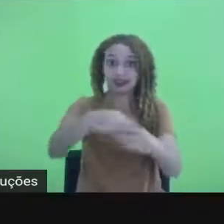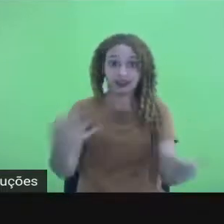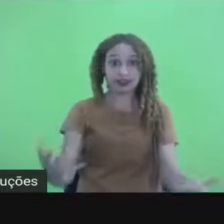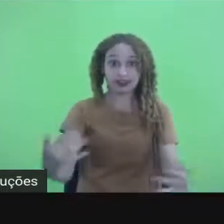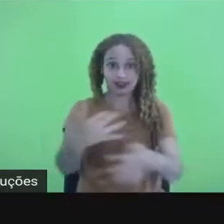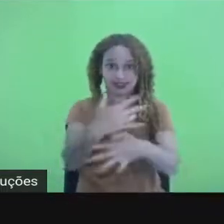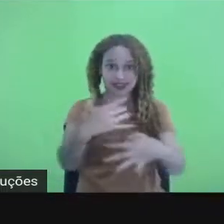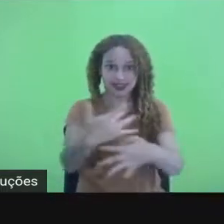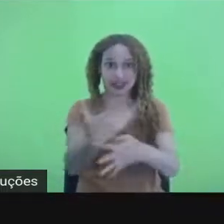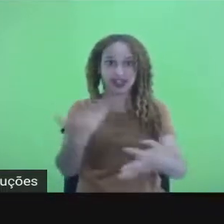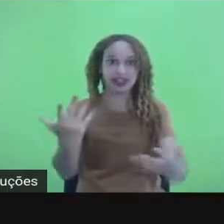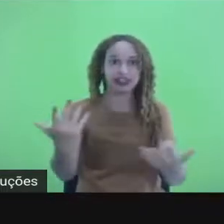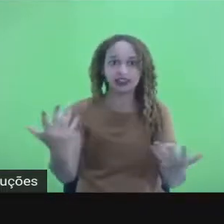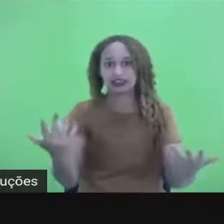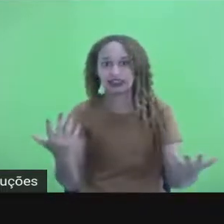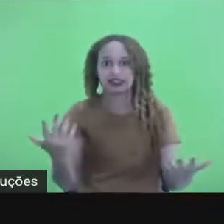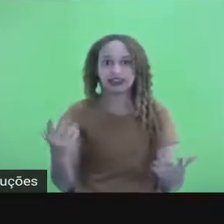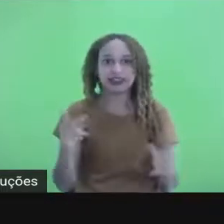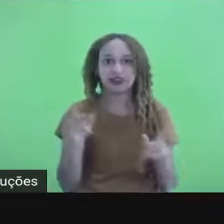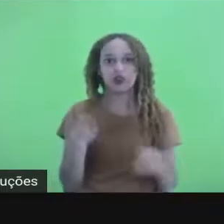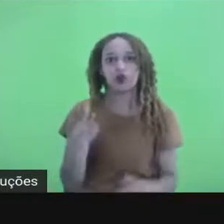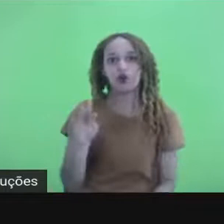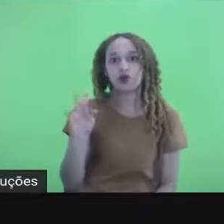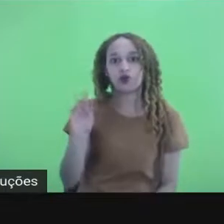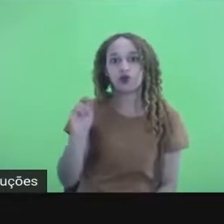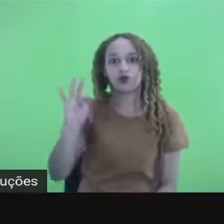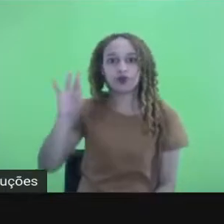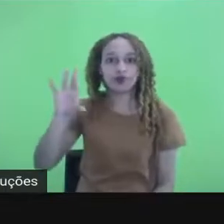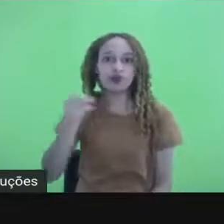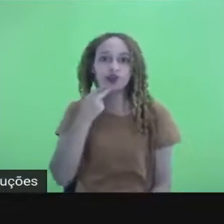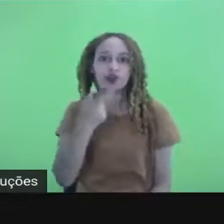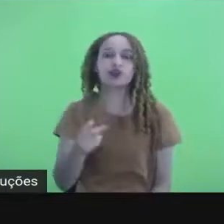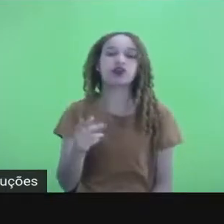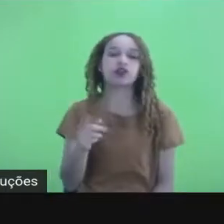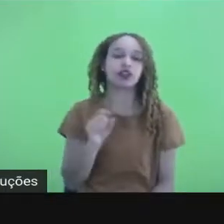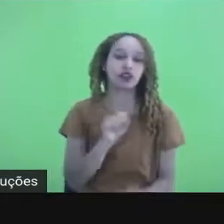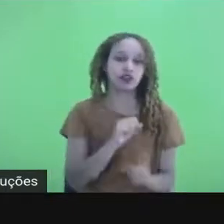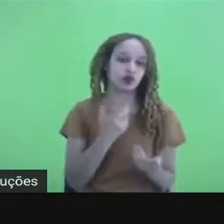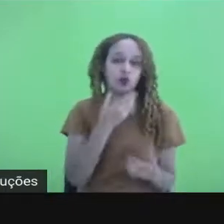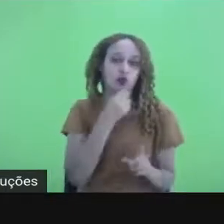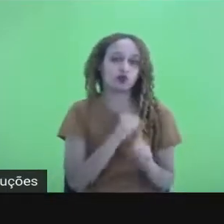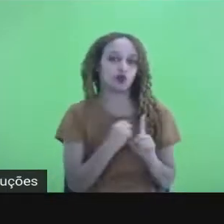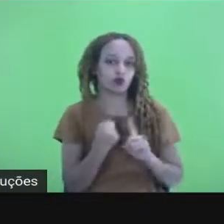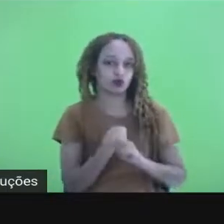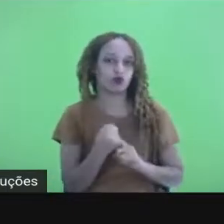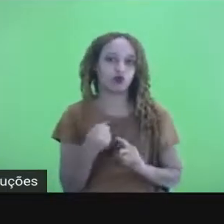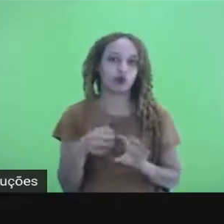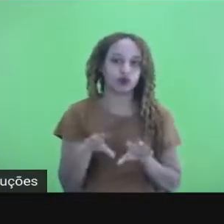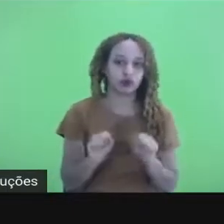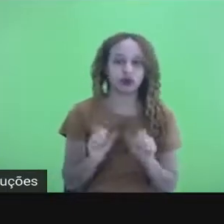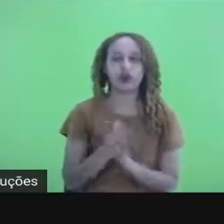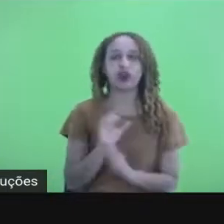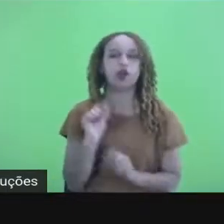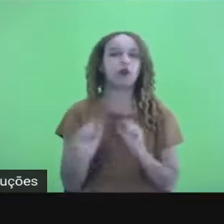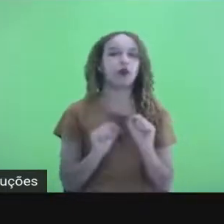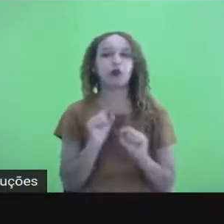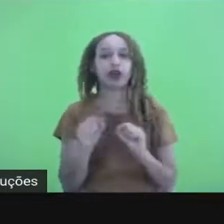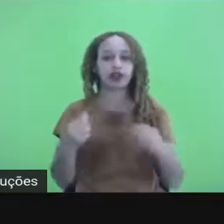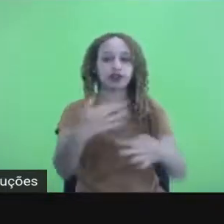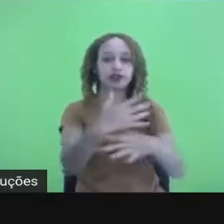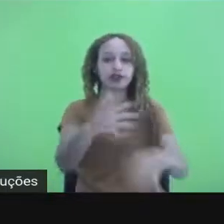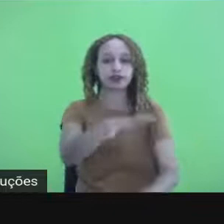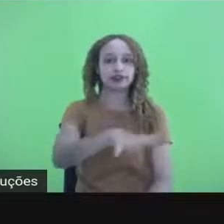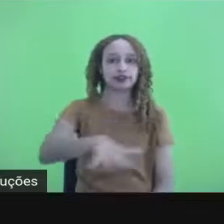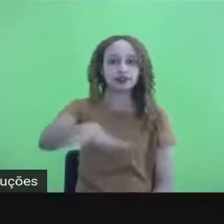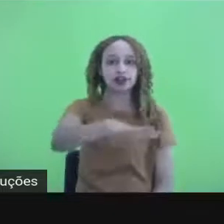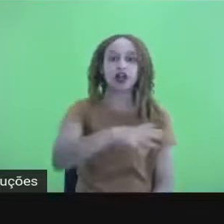mesmo tempo, como diz Roberto Lobato, que é um sociólogo, tem um livro bem bacana chamado O Que É o Espaço Urbano, que eu gosto